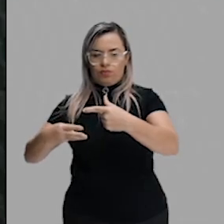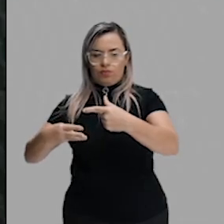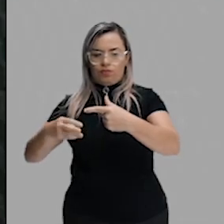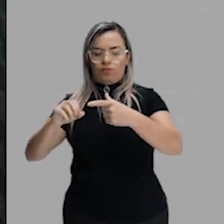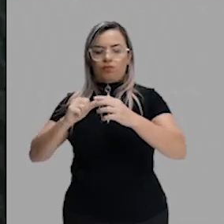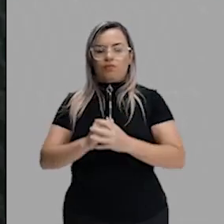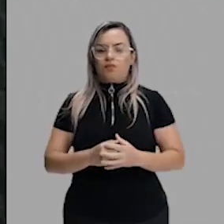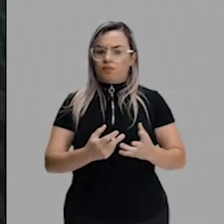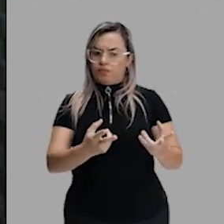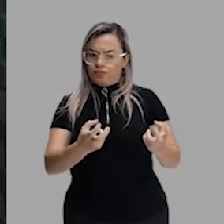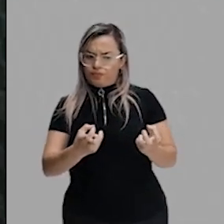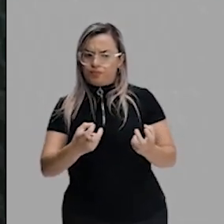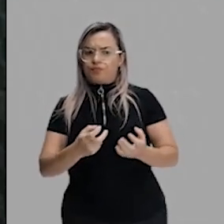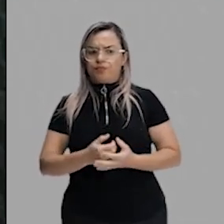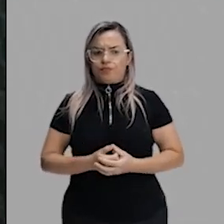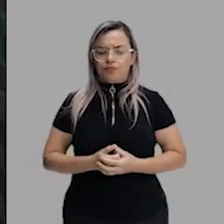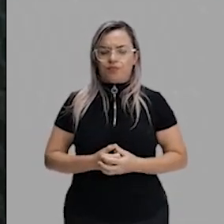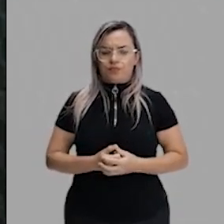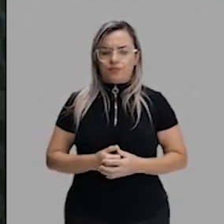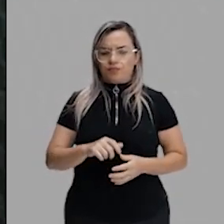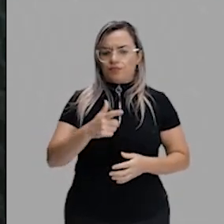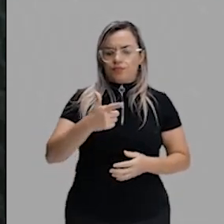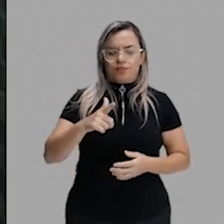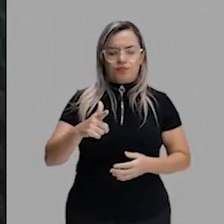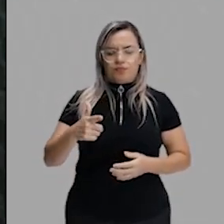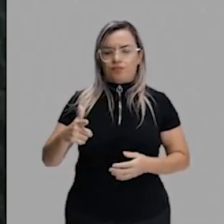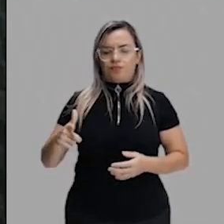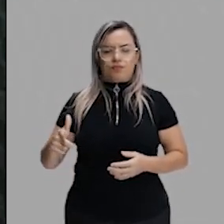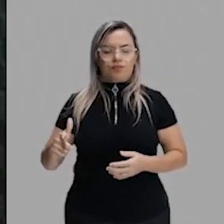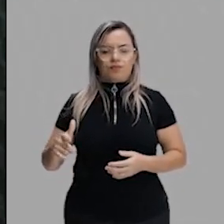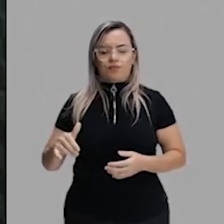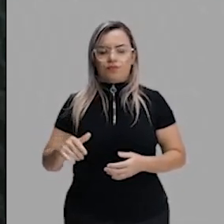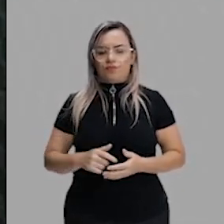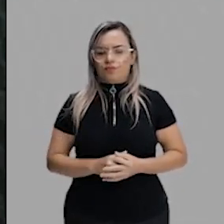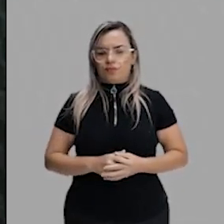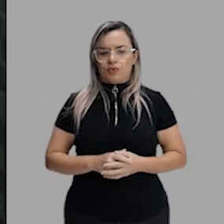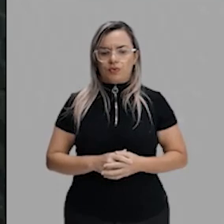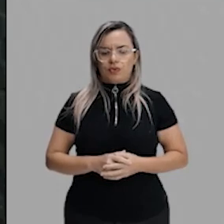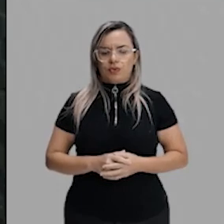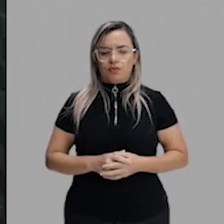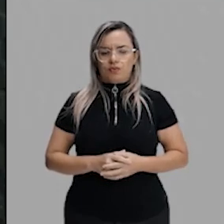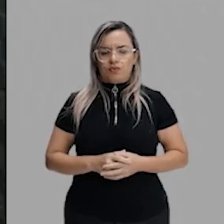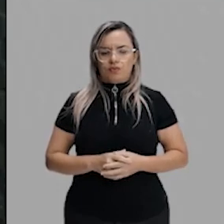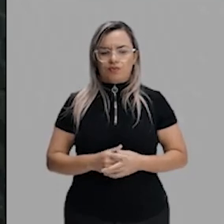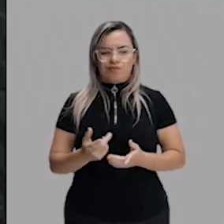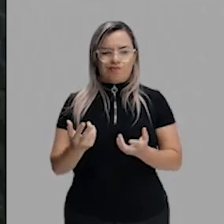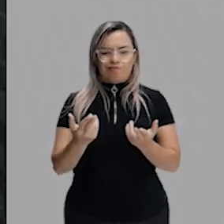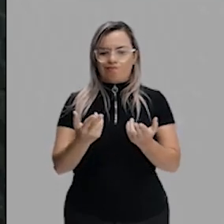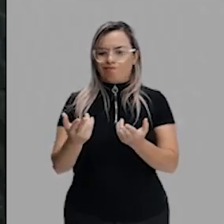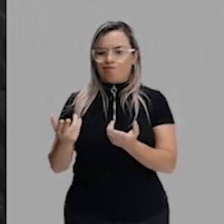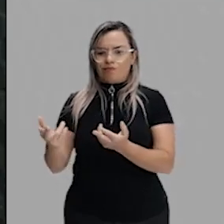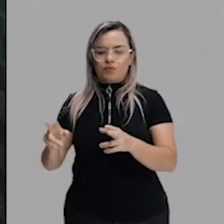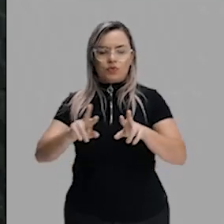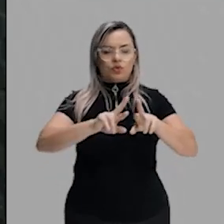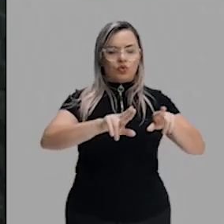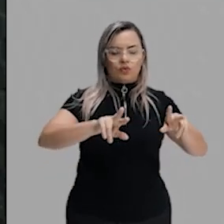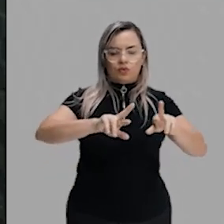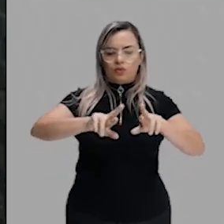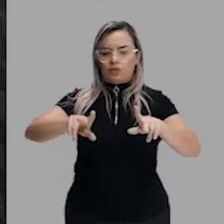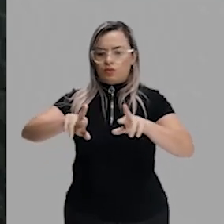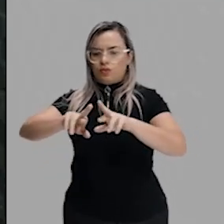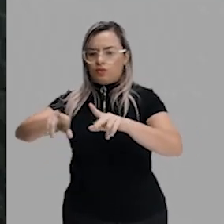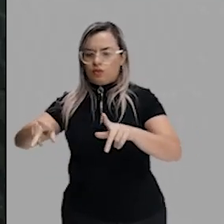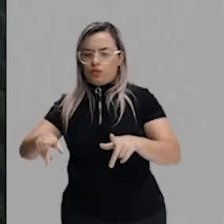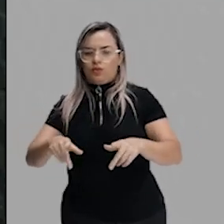3. Percebam o seguinte, que não tem, né, não existe agora essa igualdade, essa equidade entre